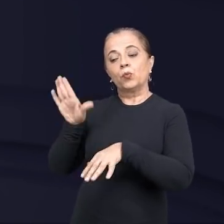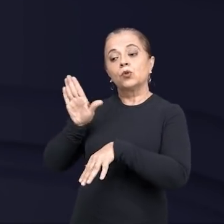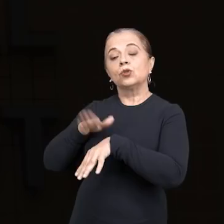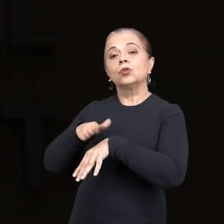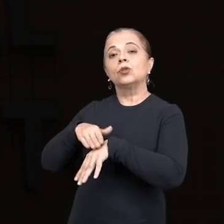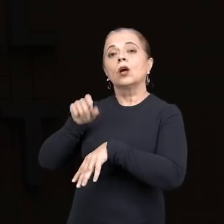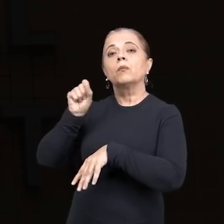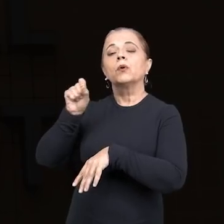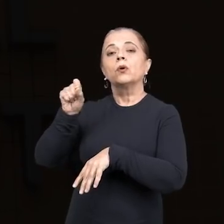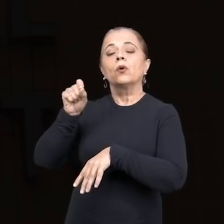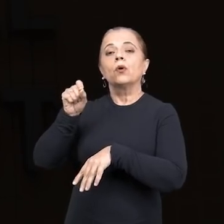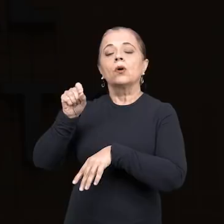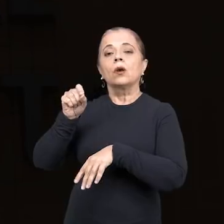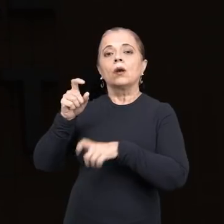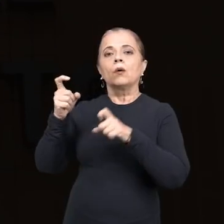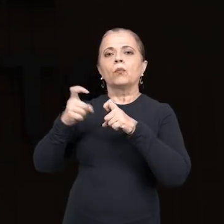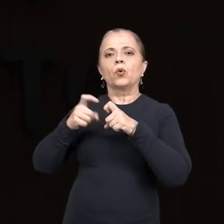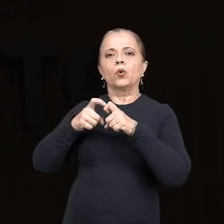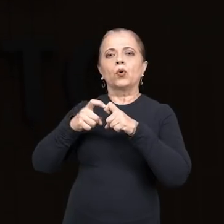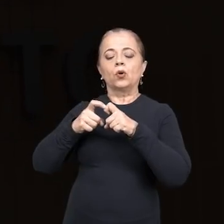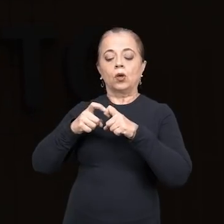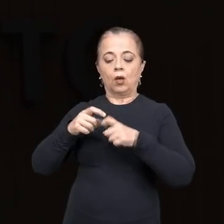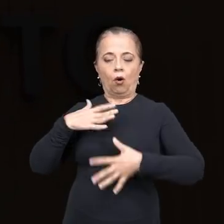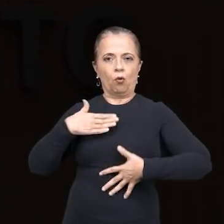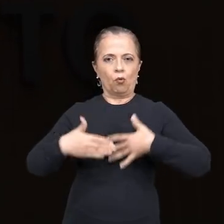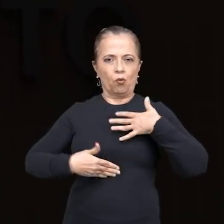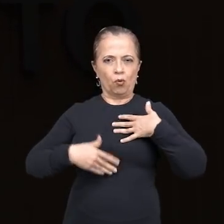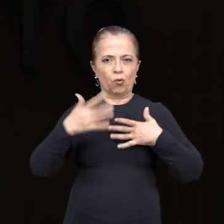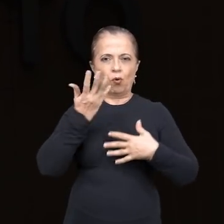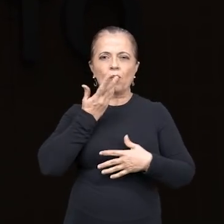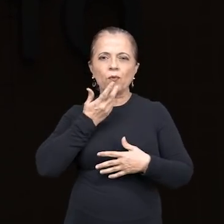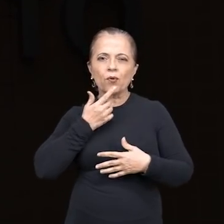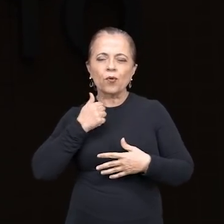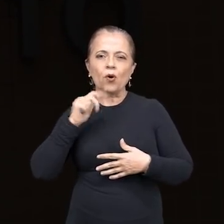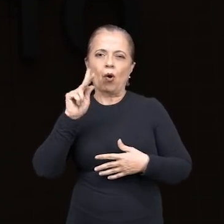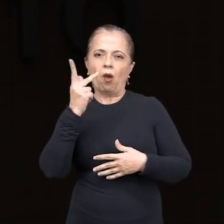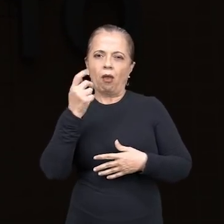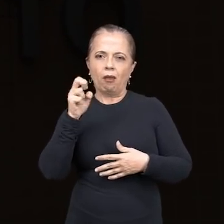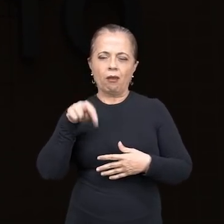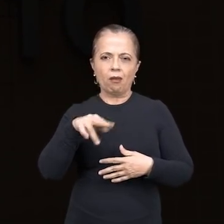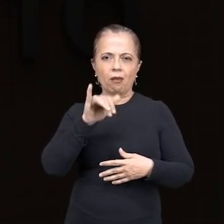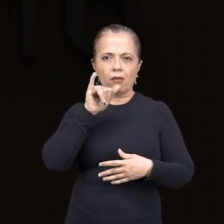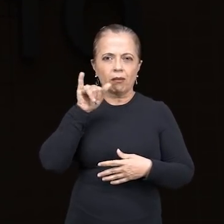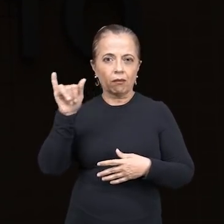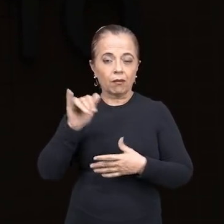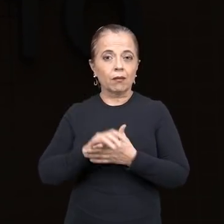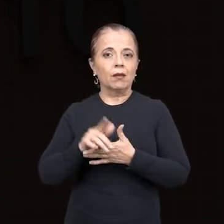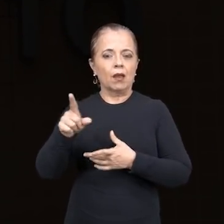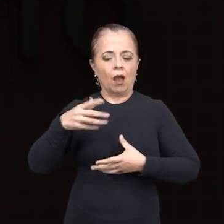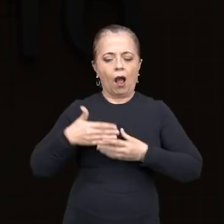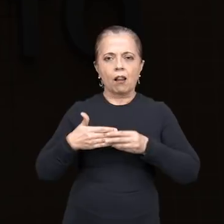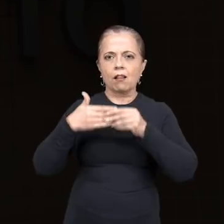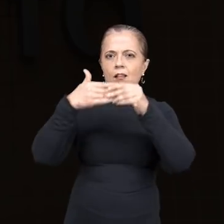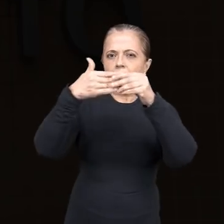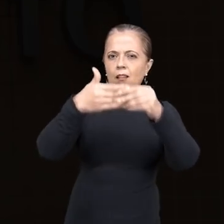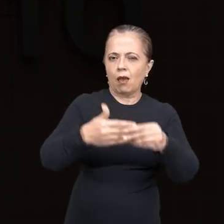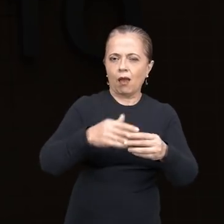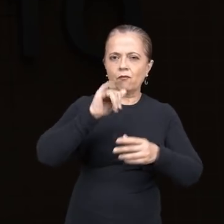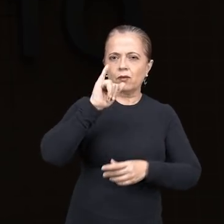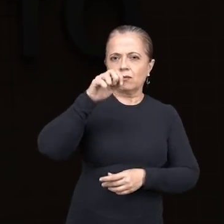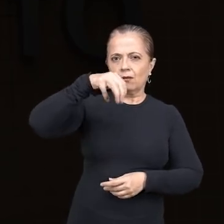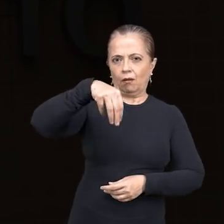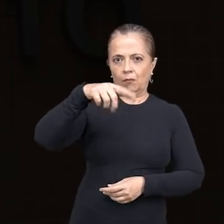chama remoção para verificação de óbito. Quando você remove o corpo ao Instituto Médico